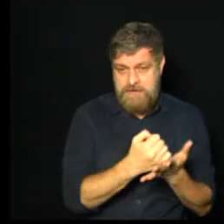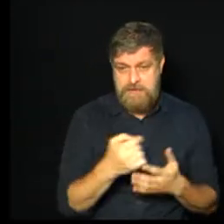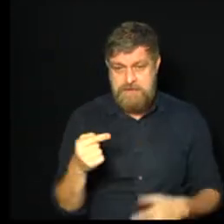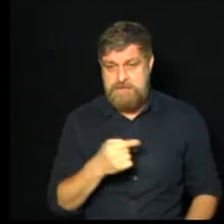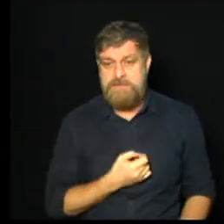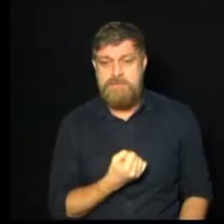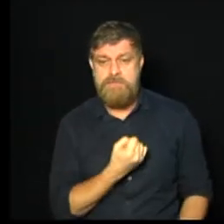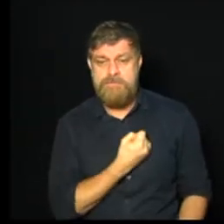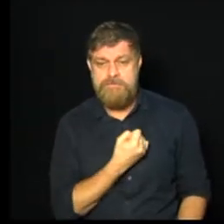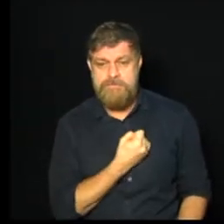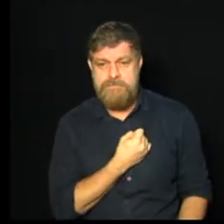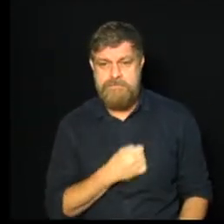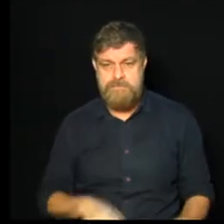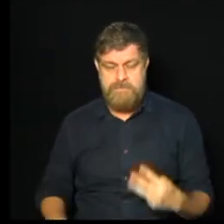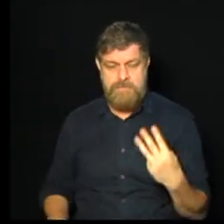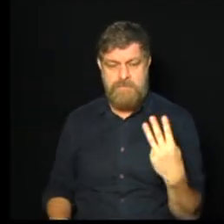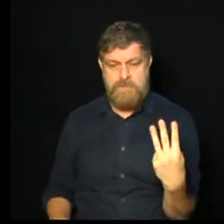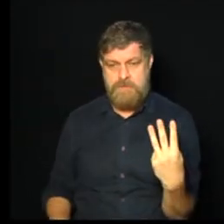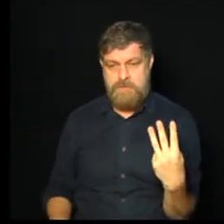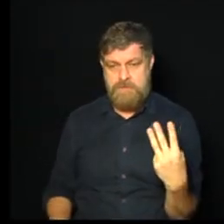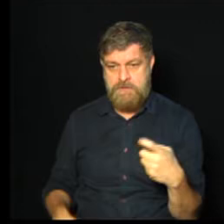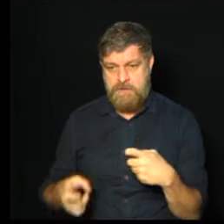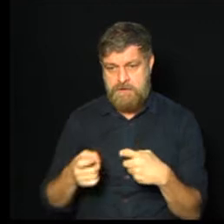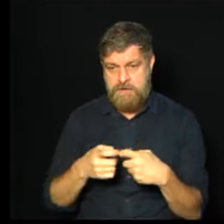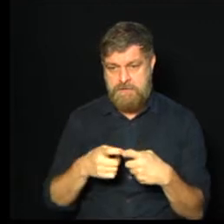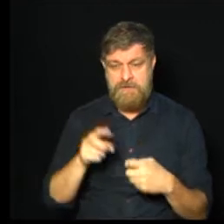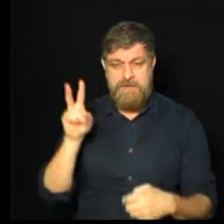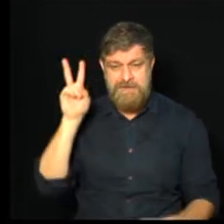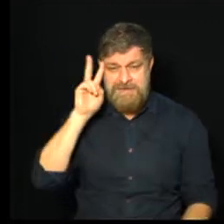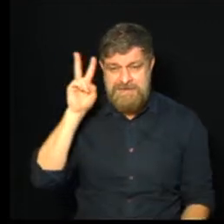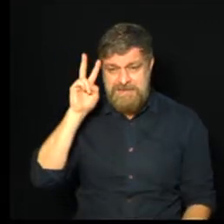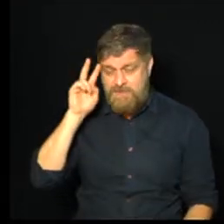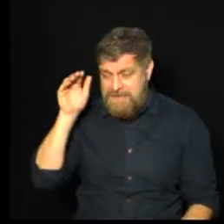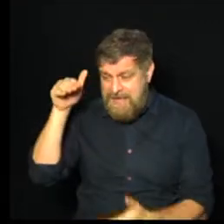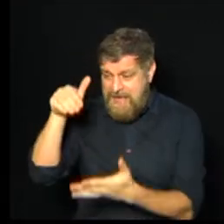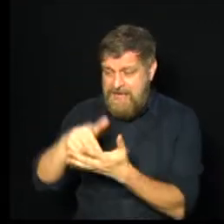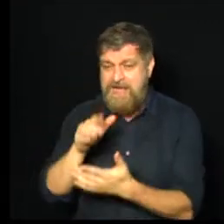3 médicos de segunda a domingo, 24 horas.